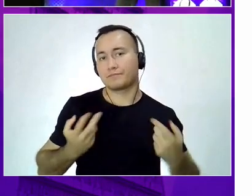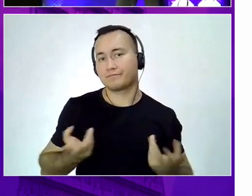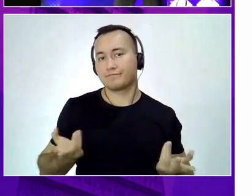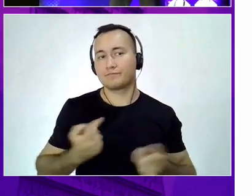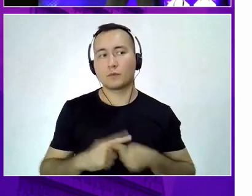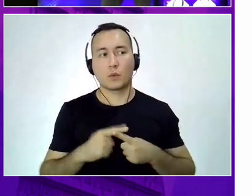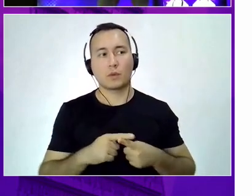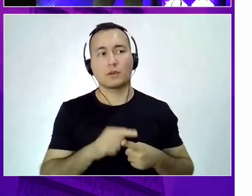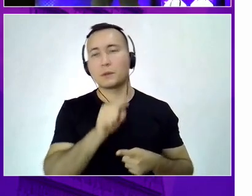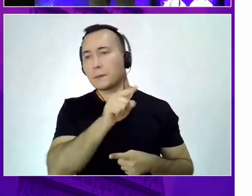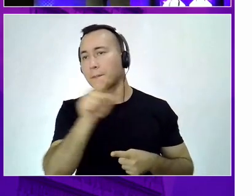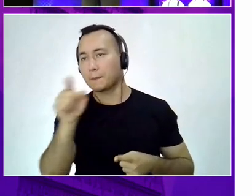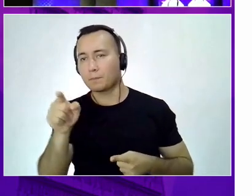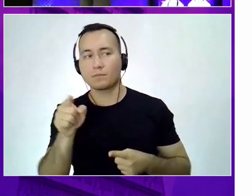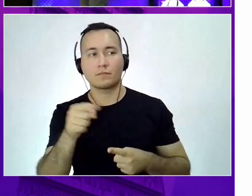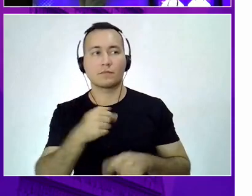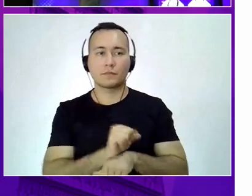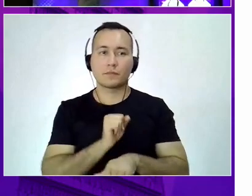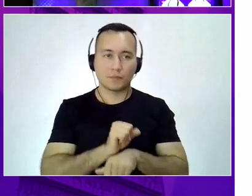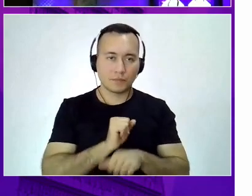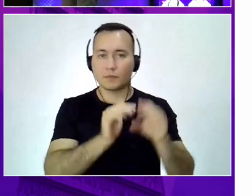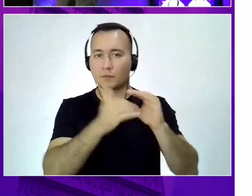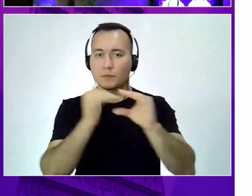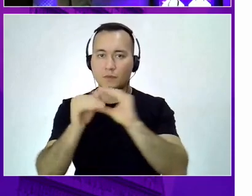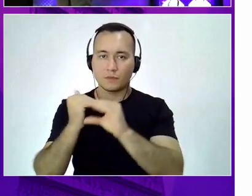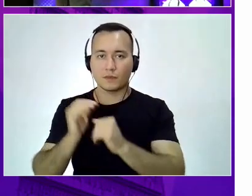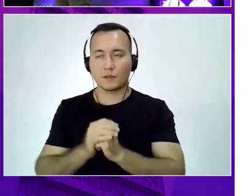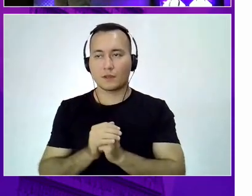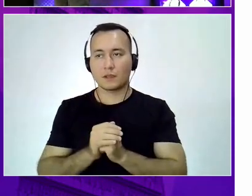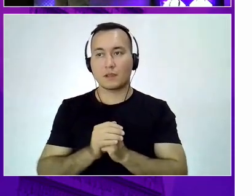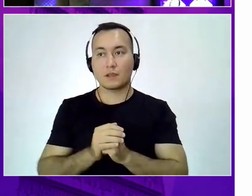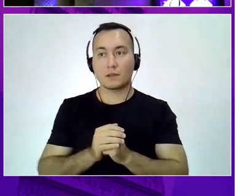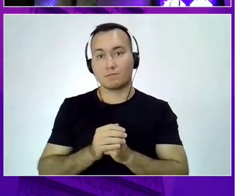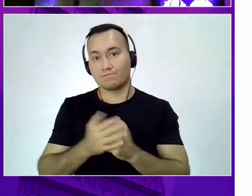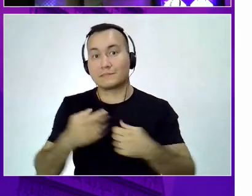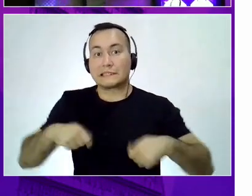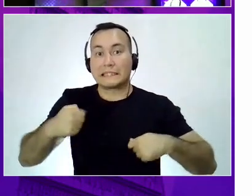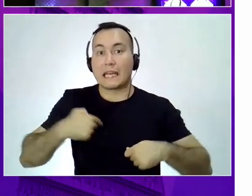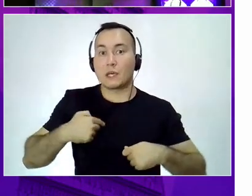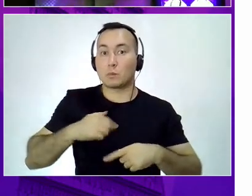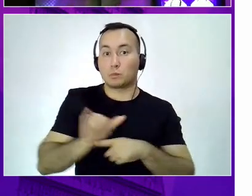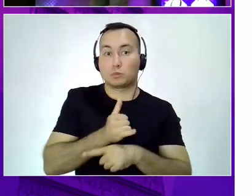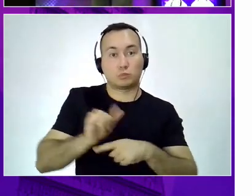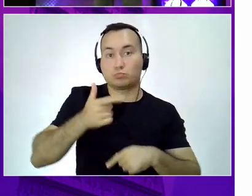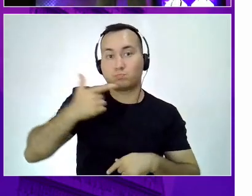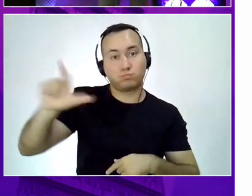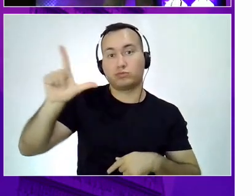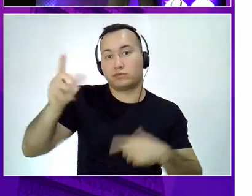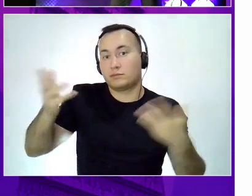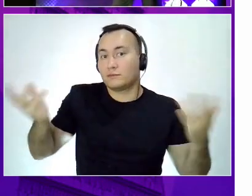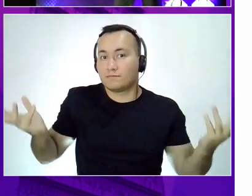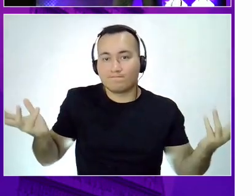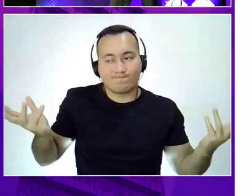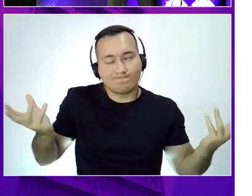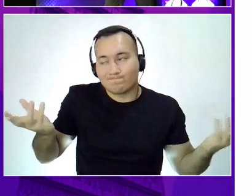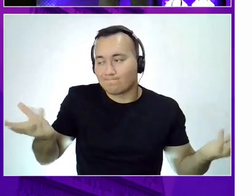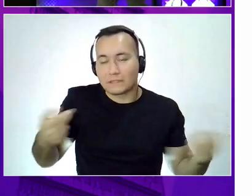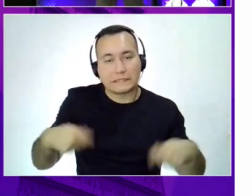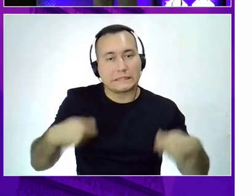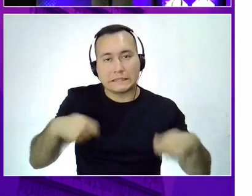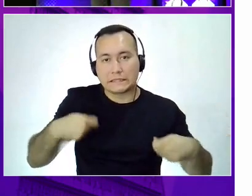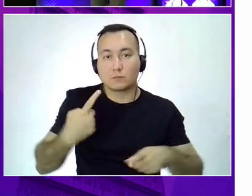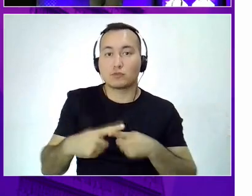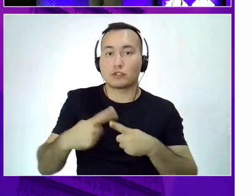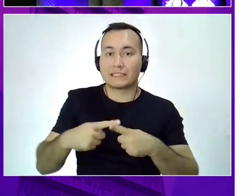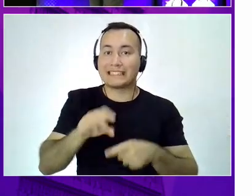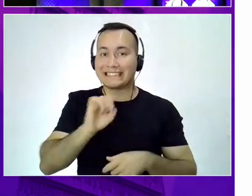entregas. Então, de novo, eu não estou fazendo bem continuous delivery. E, por fim, a insegurança sobre o correto funcionamento da entrega, ou seja, entreguei, não, está tudo